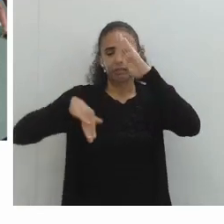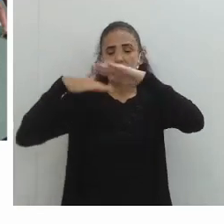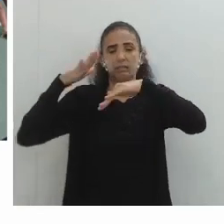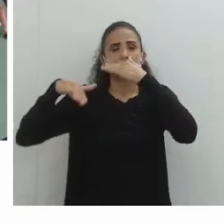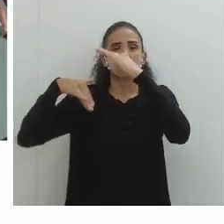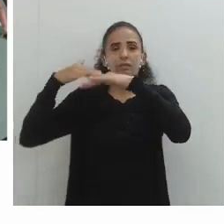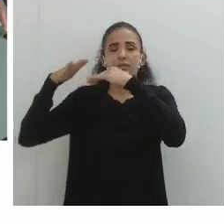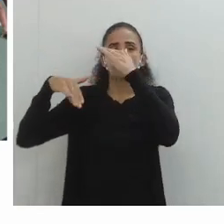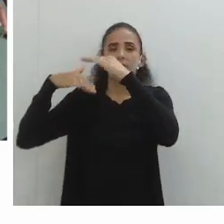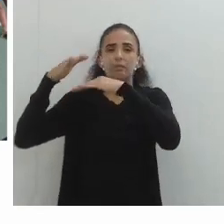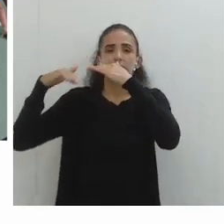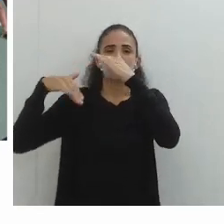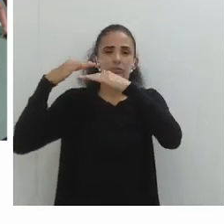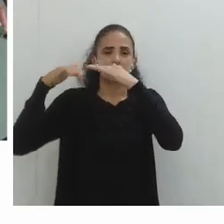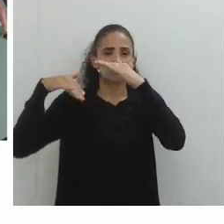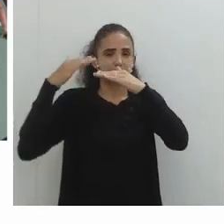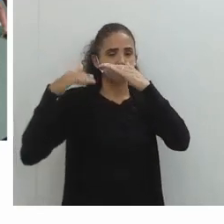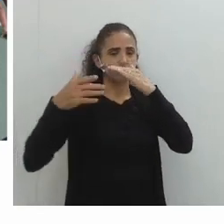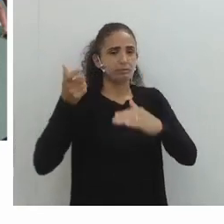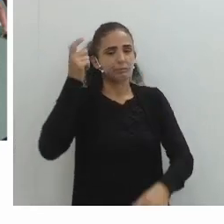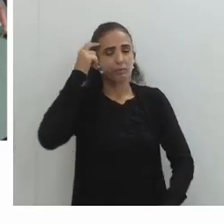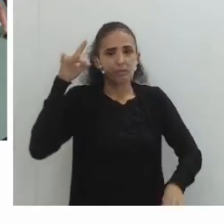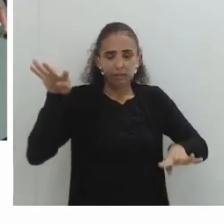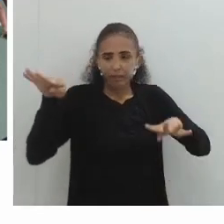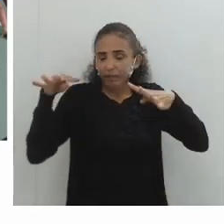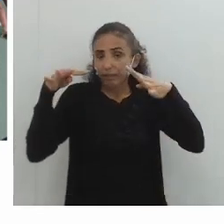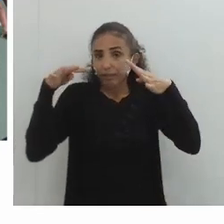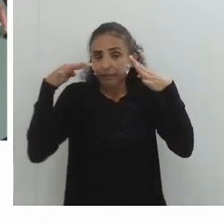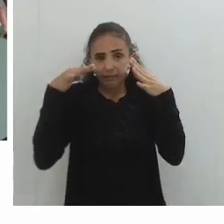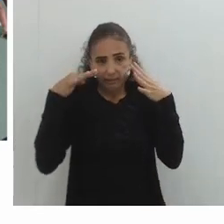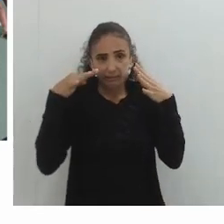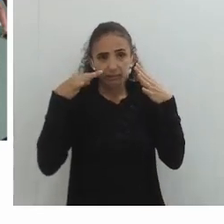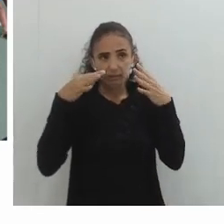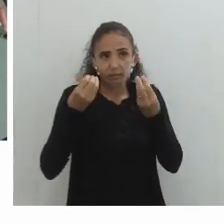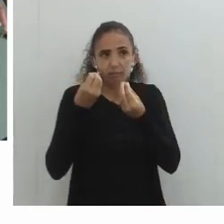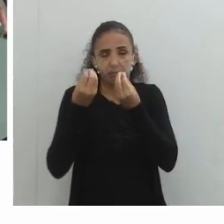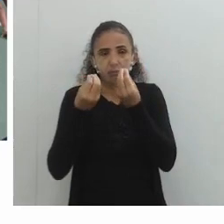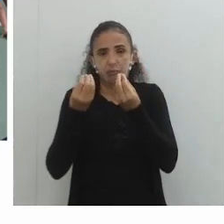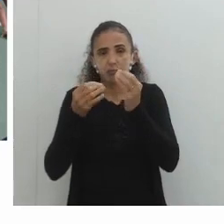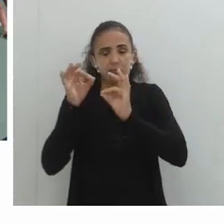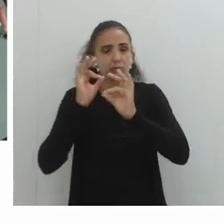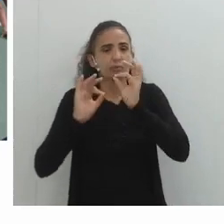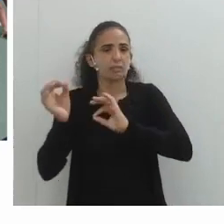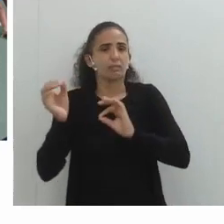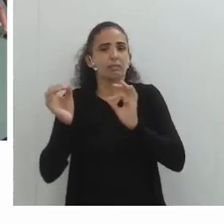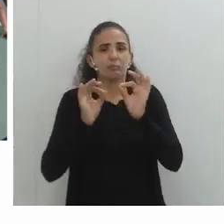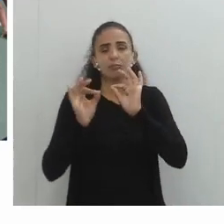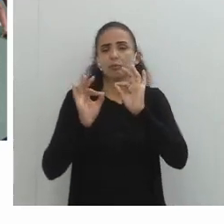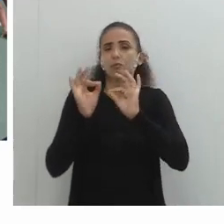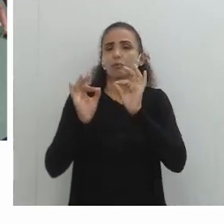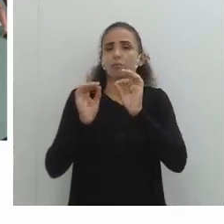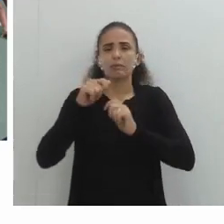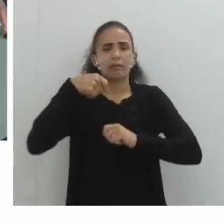desenvolver a questão da concentração, então eu trabalho a questão da mímica.